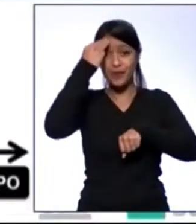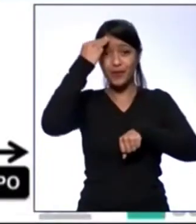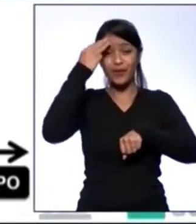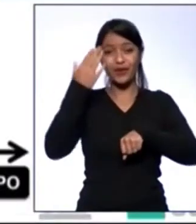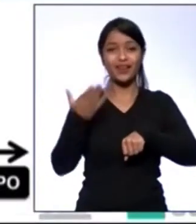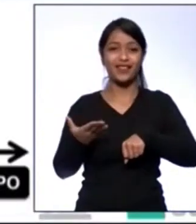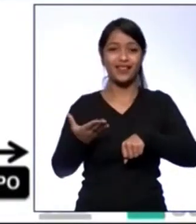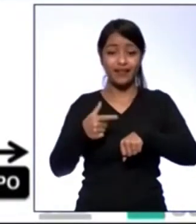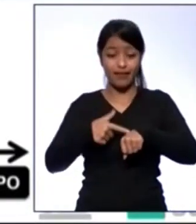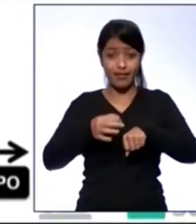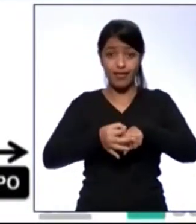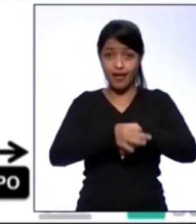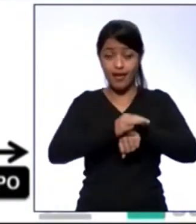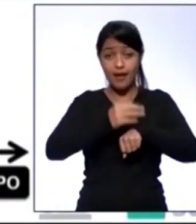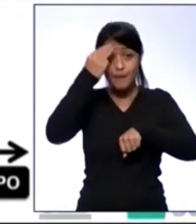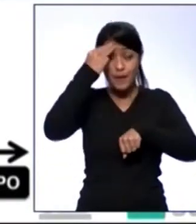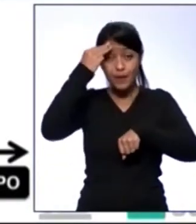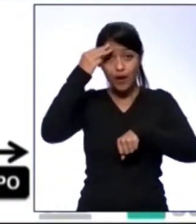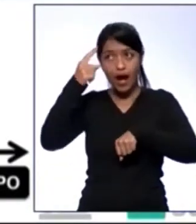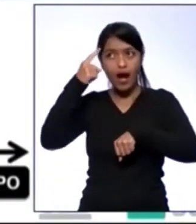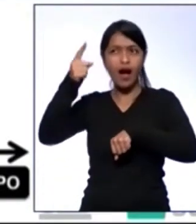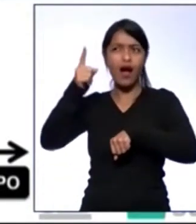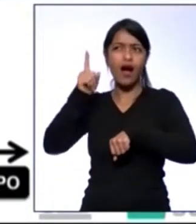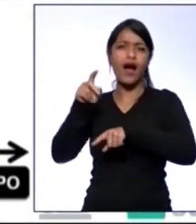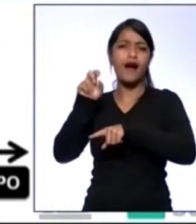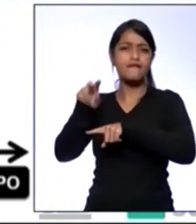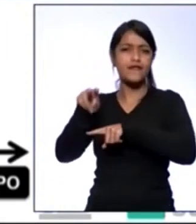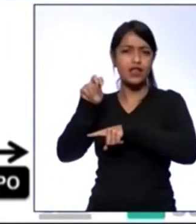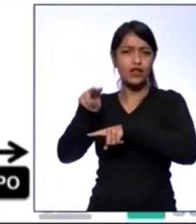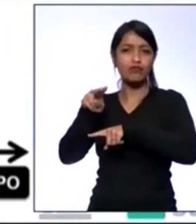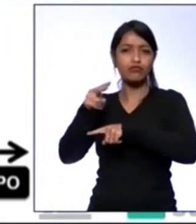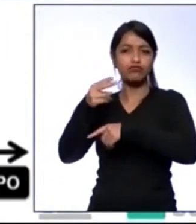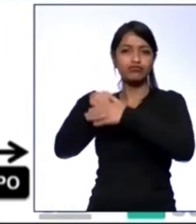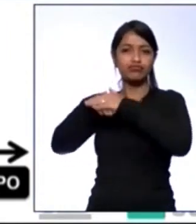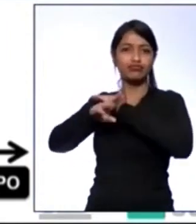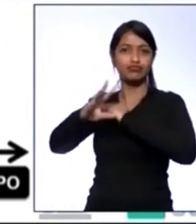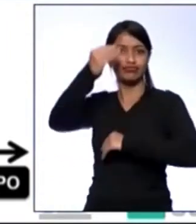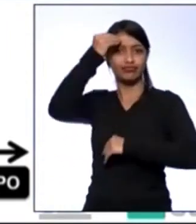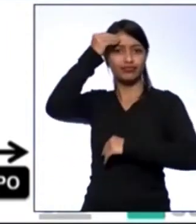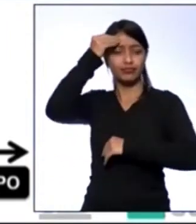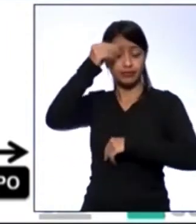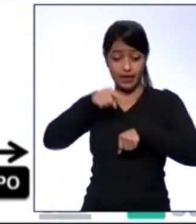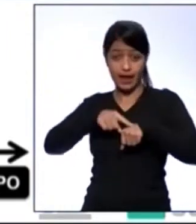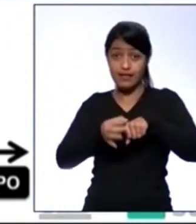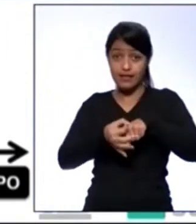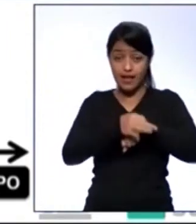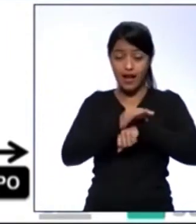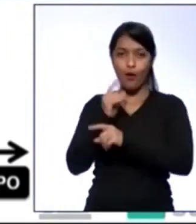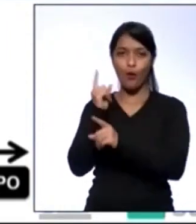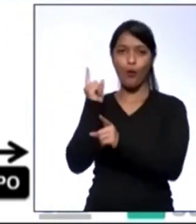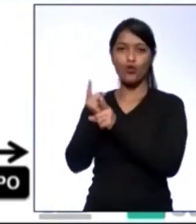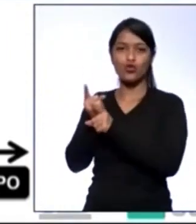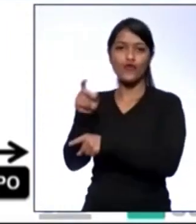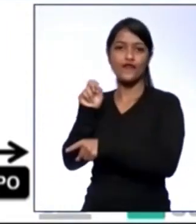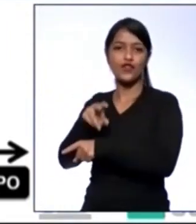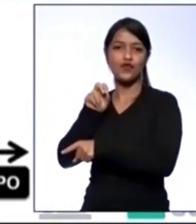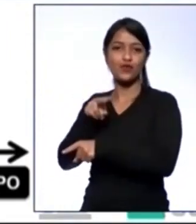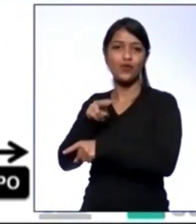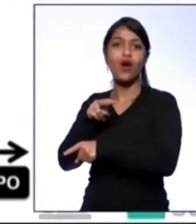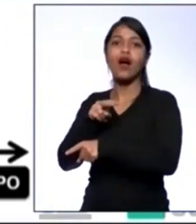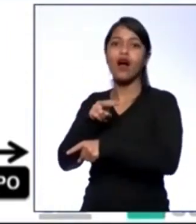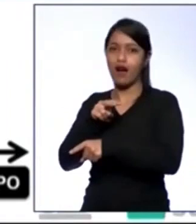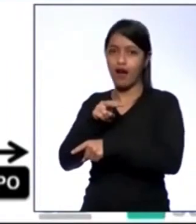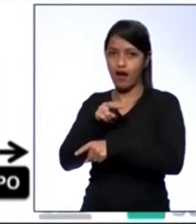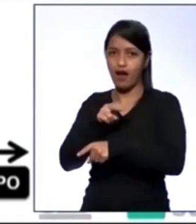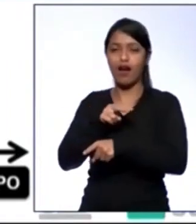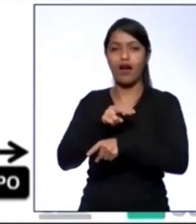existem células de memória, o vírus foi identificado mais rapidamente, mais células foram